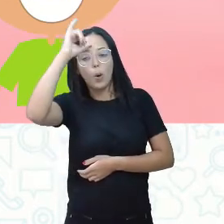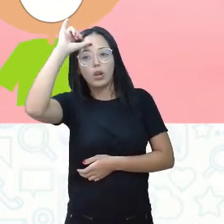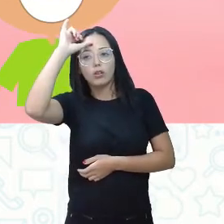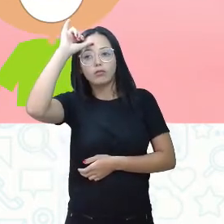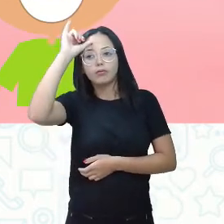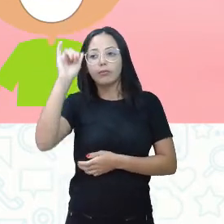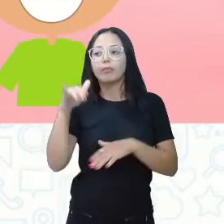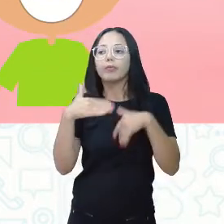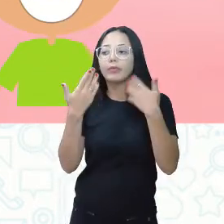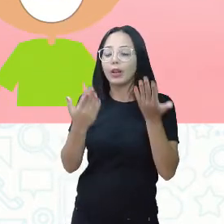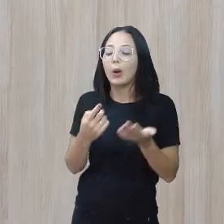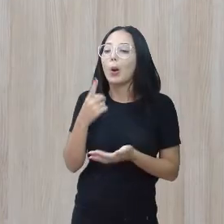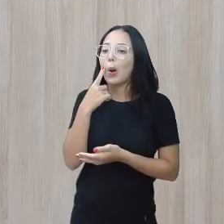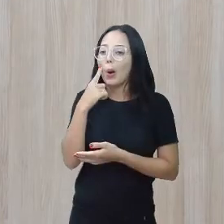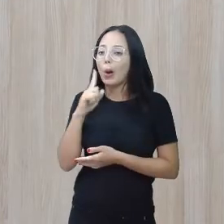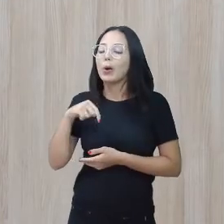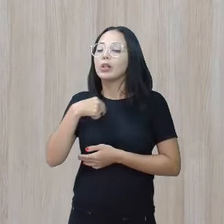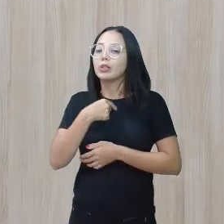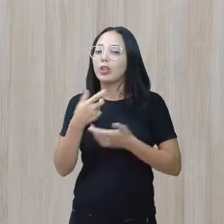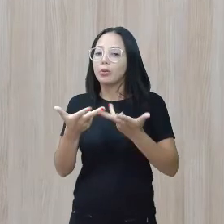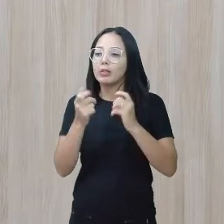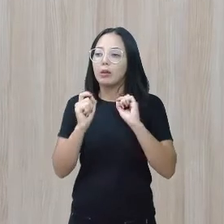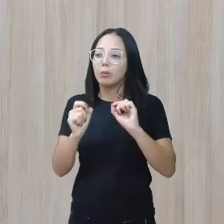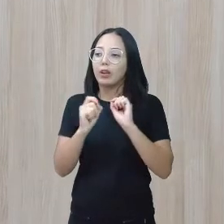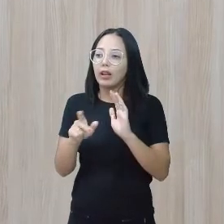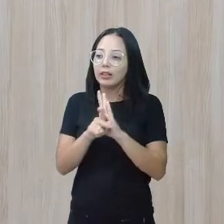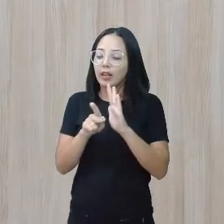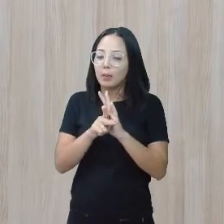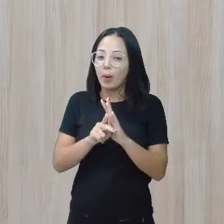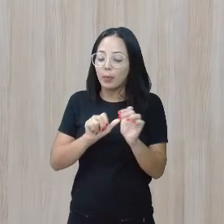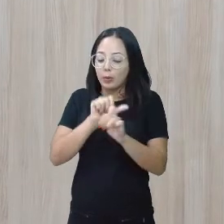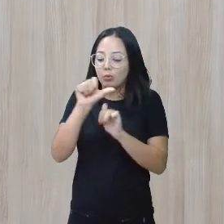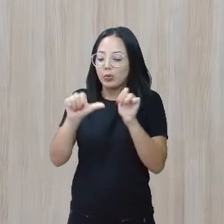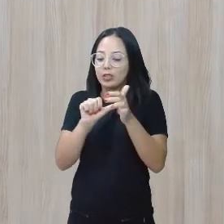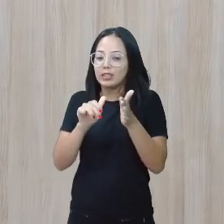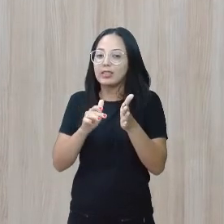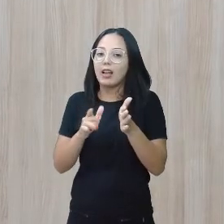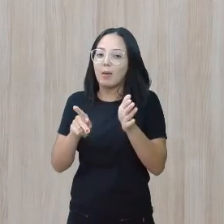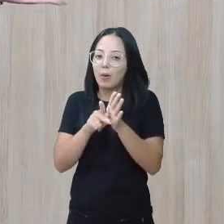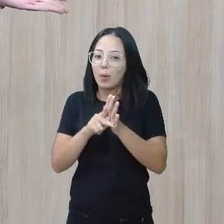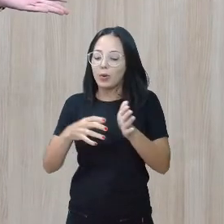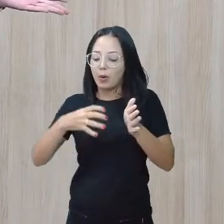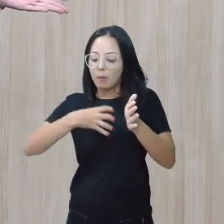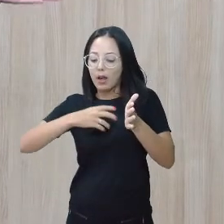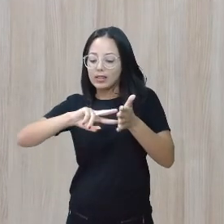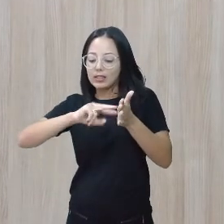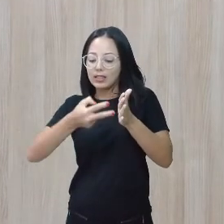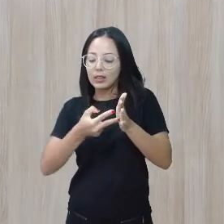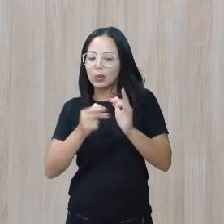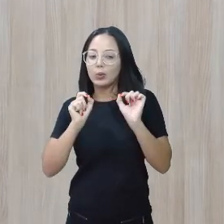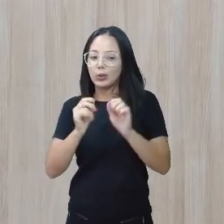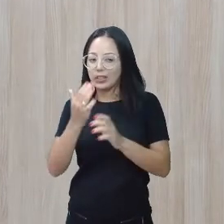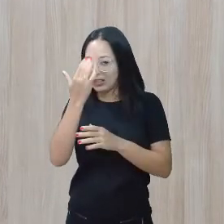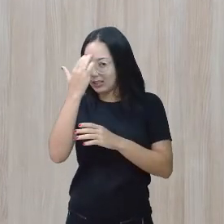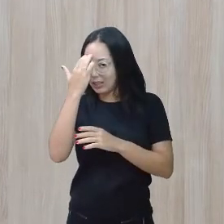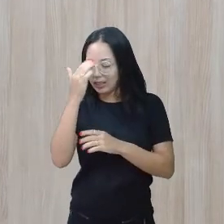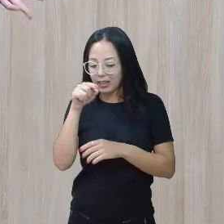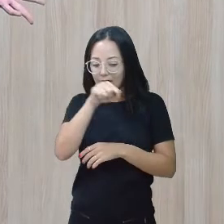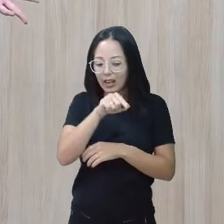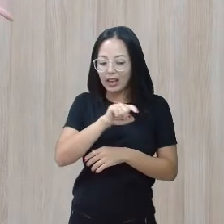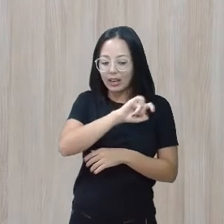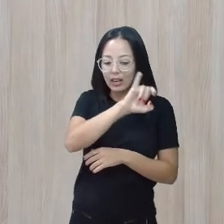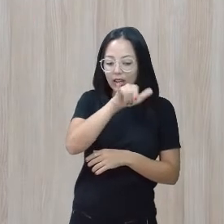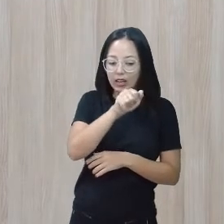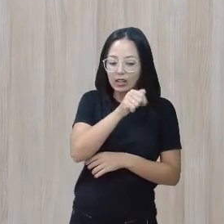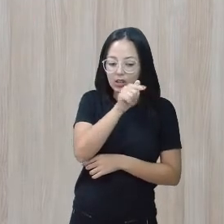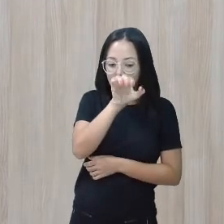Então, a gente percebe aqui que, primeiro, há uma quebra de expectativa com relação ao que se entende entre João e